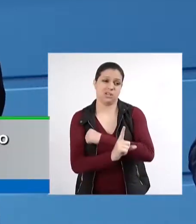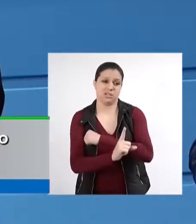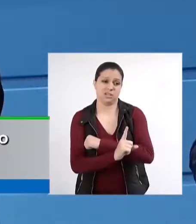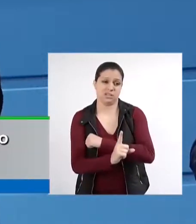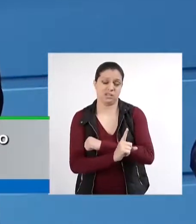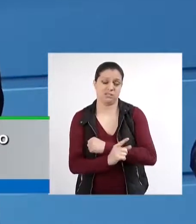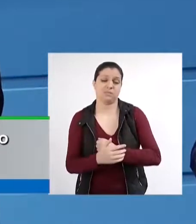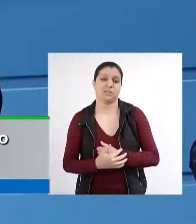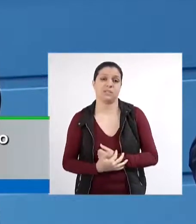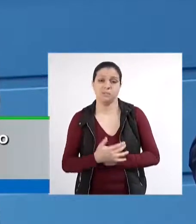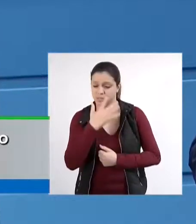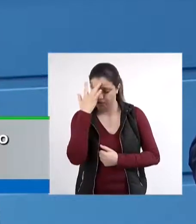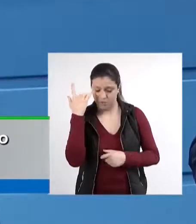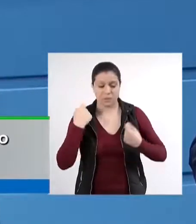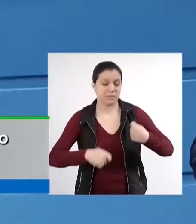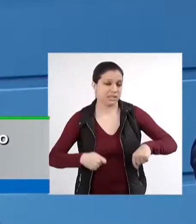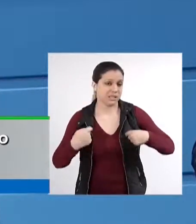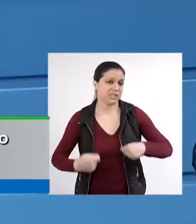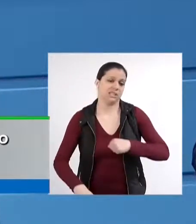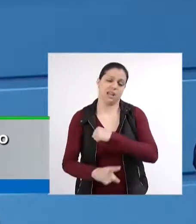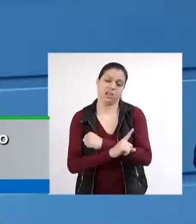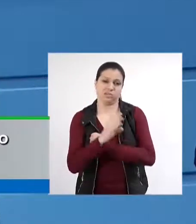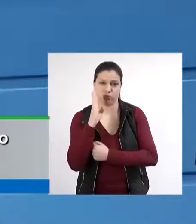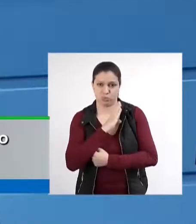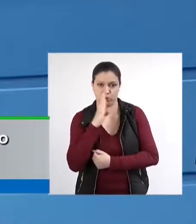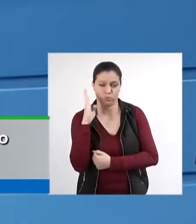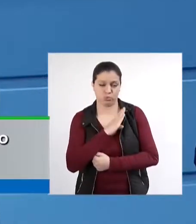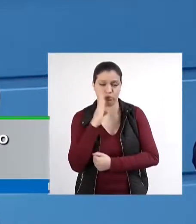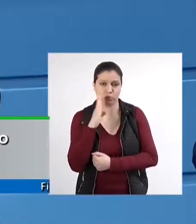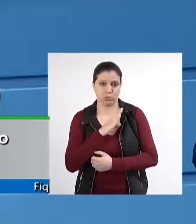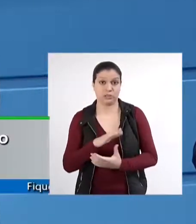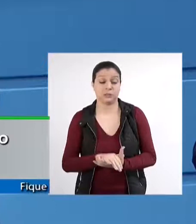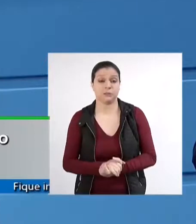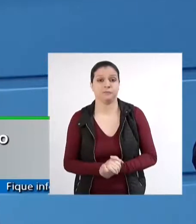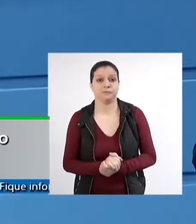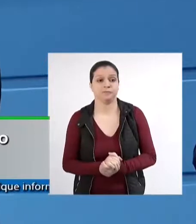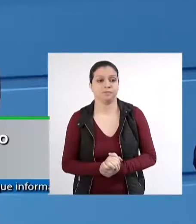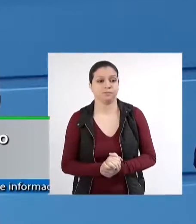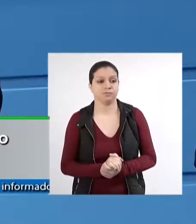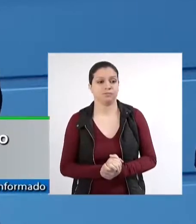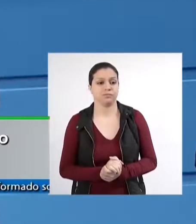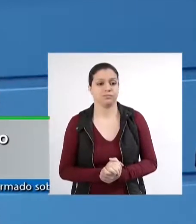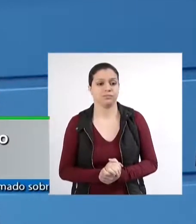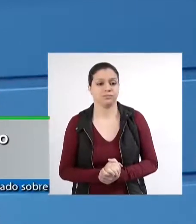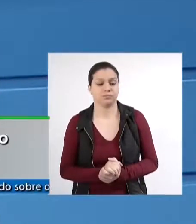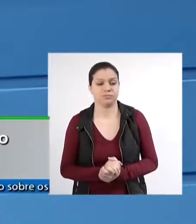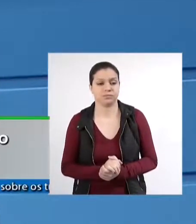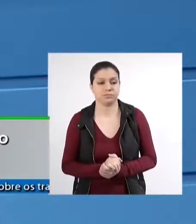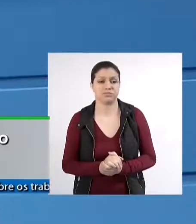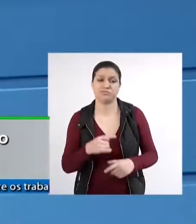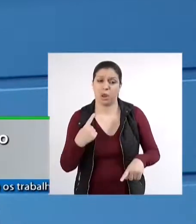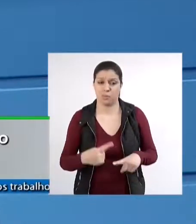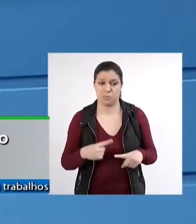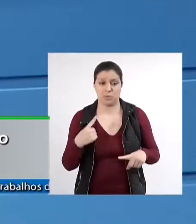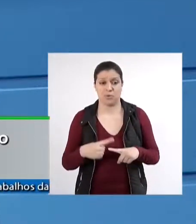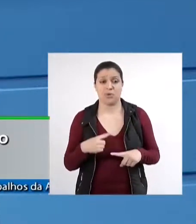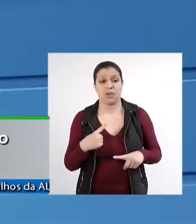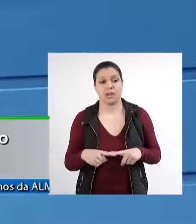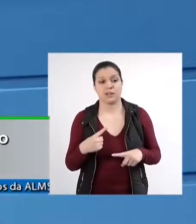mais necessita de um atendimento de urgência, porque, certamente, por conta